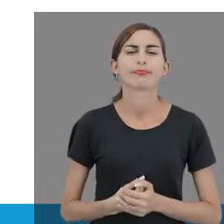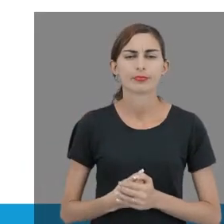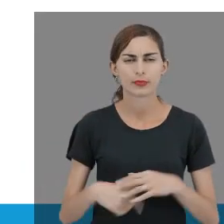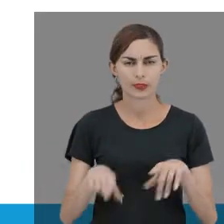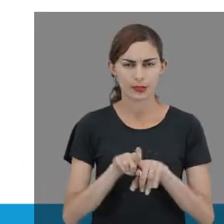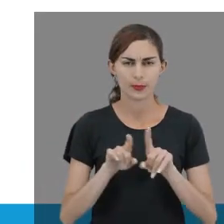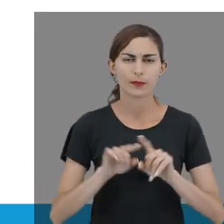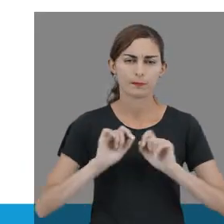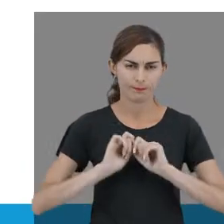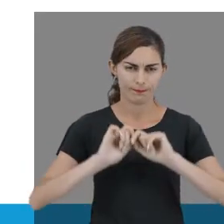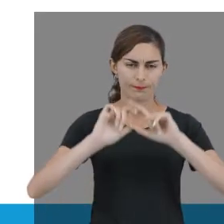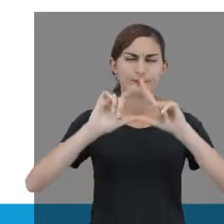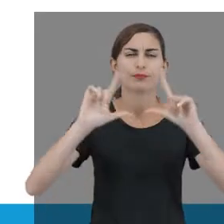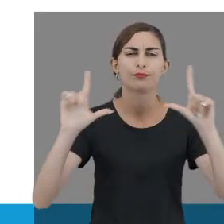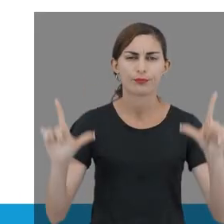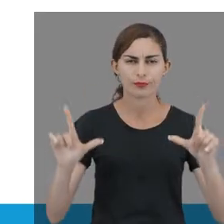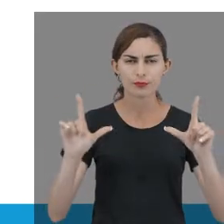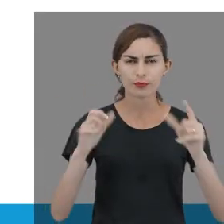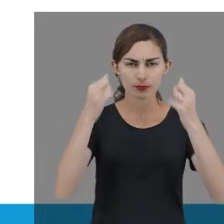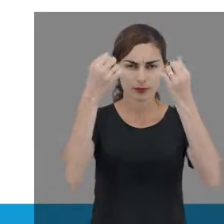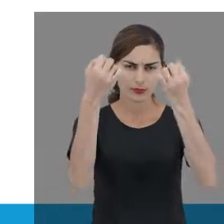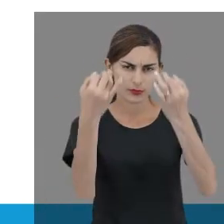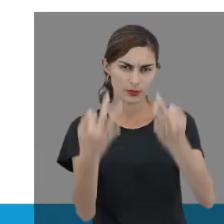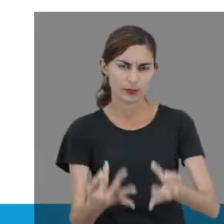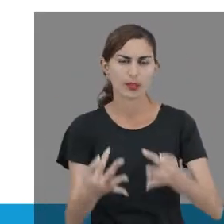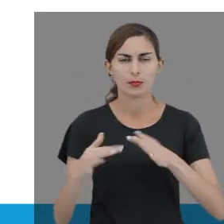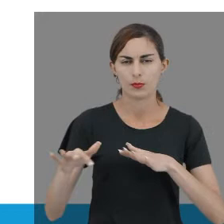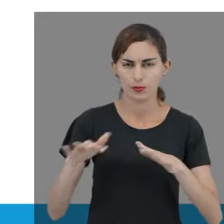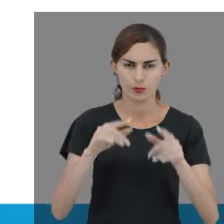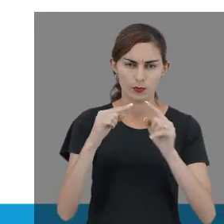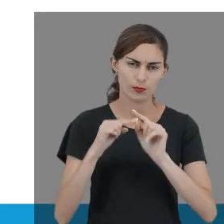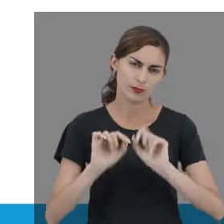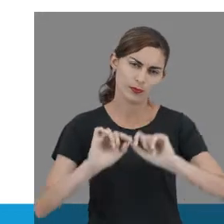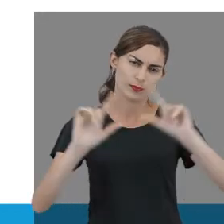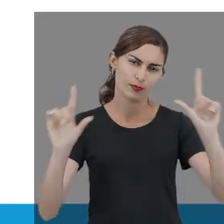O slide-chave, então, para descrever toda essa movimentação